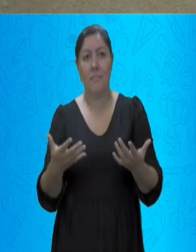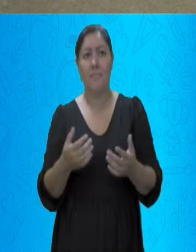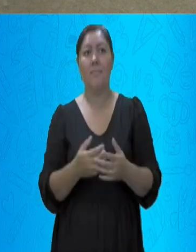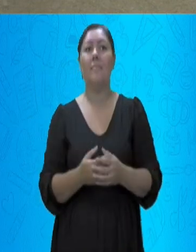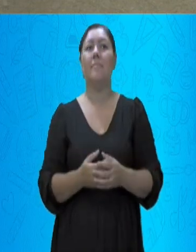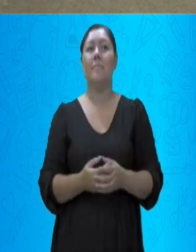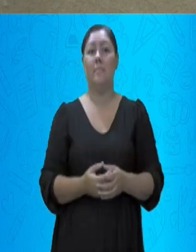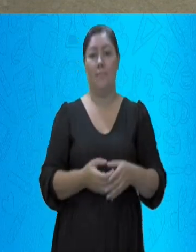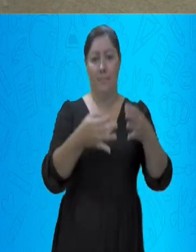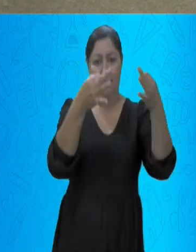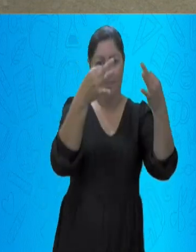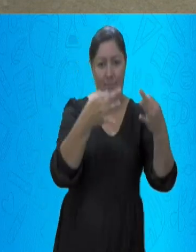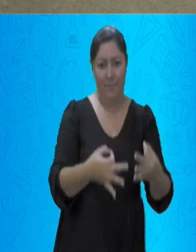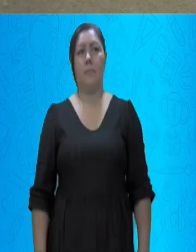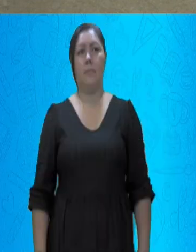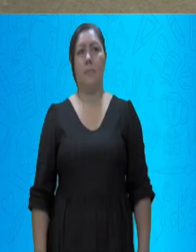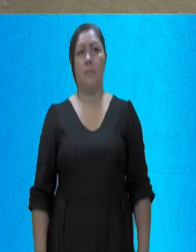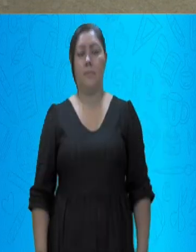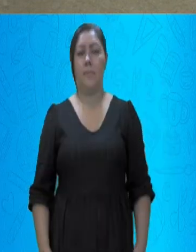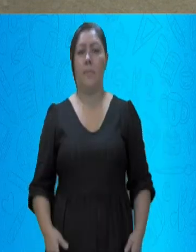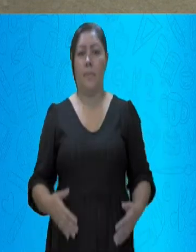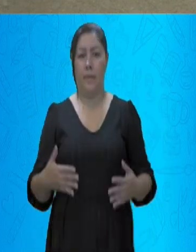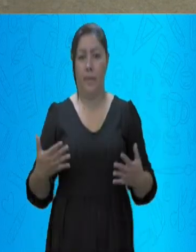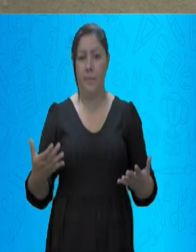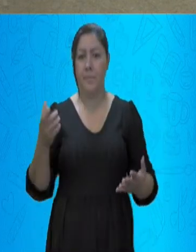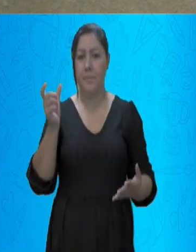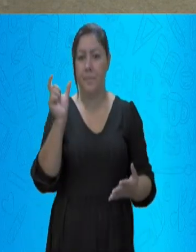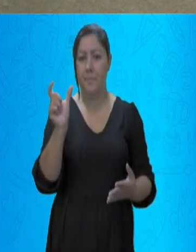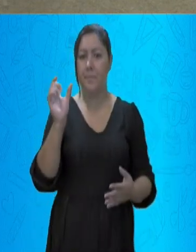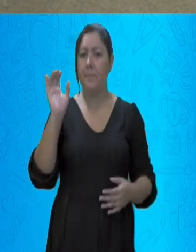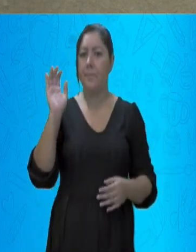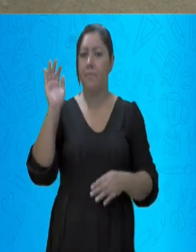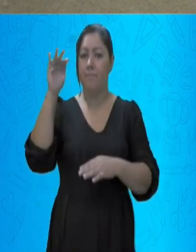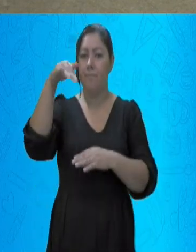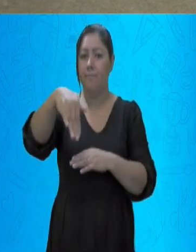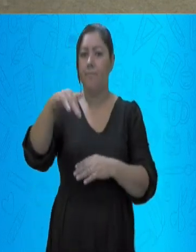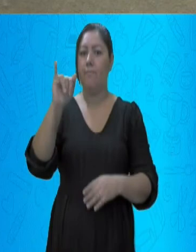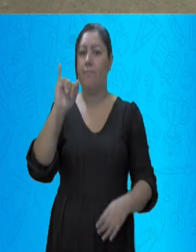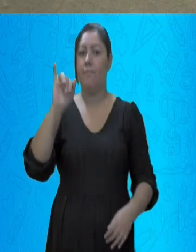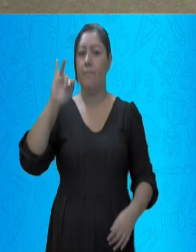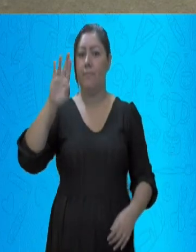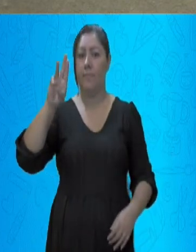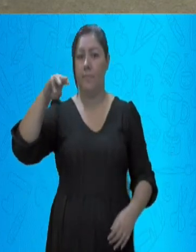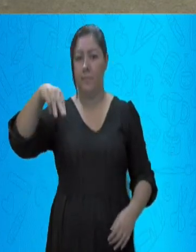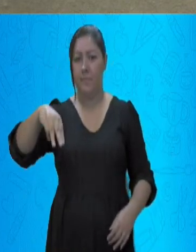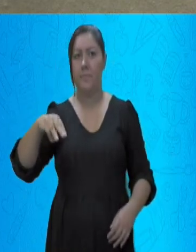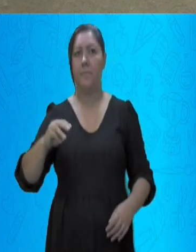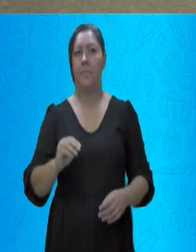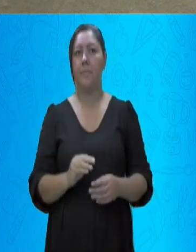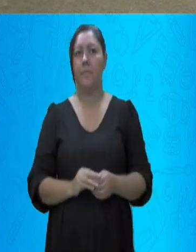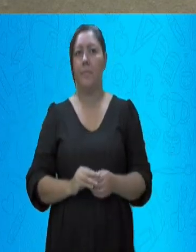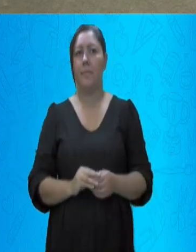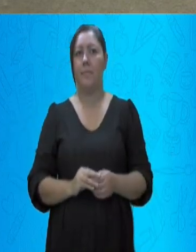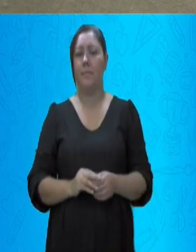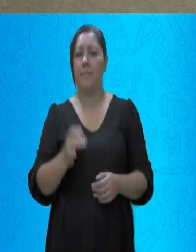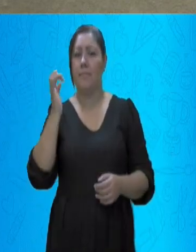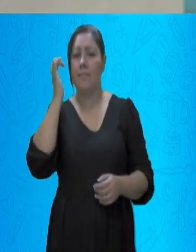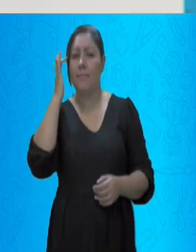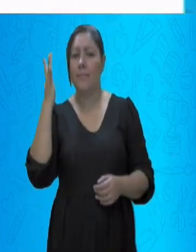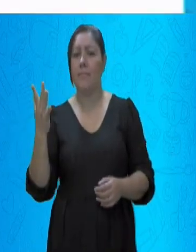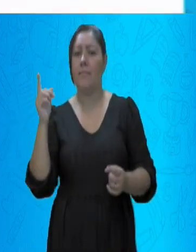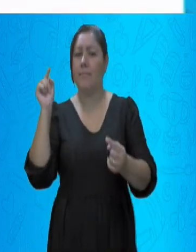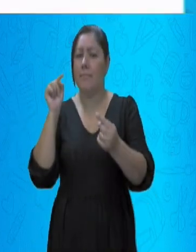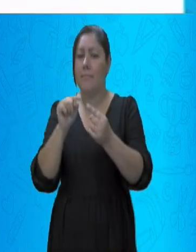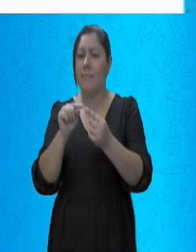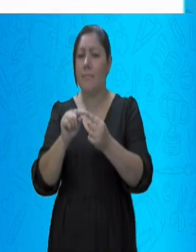o contrário de correto. Já a palavra final, aí fica fácil de identificar dentro